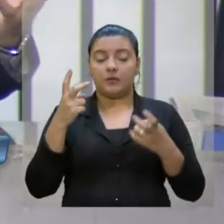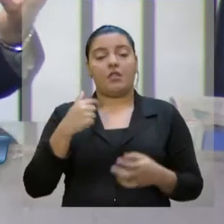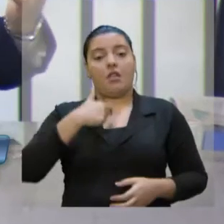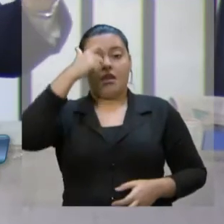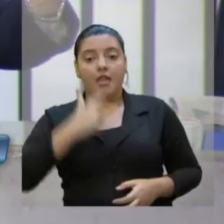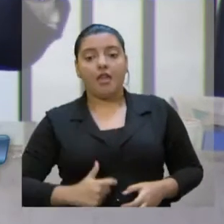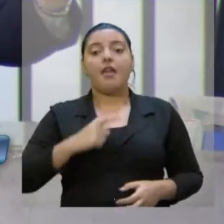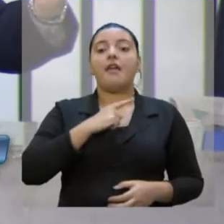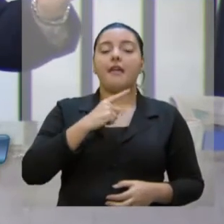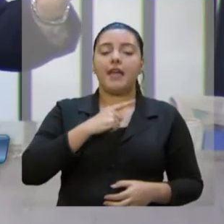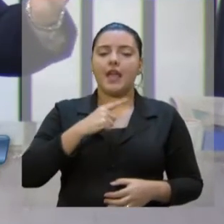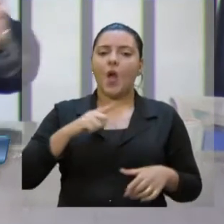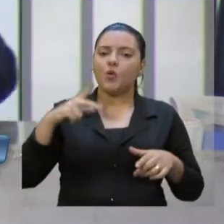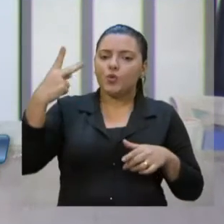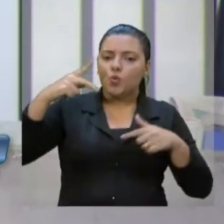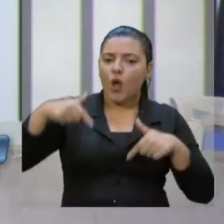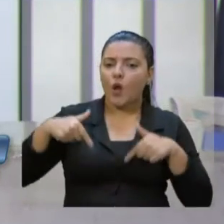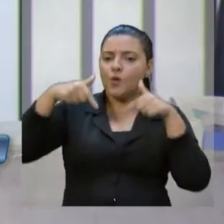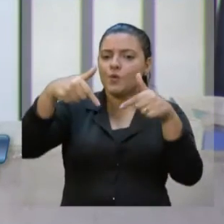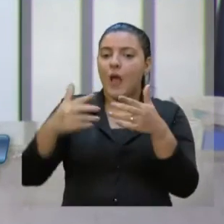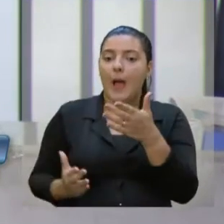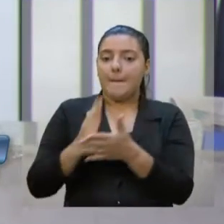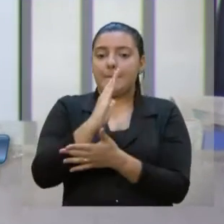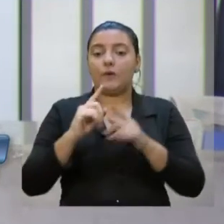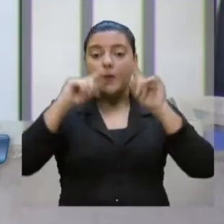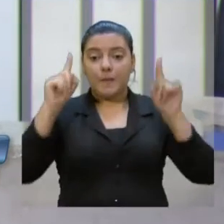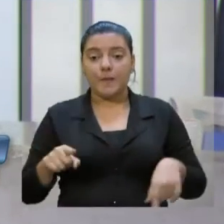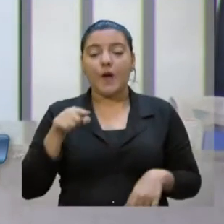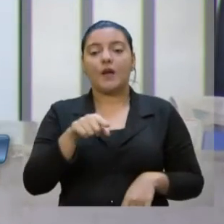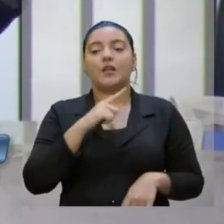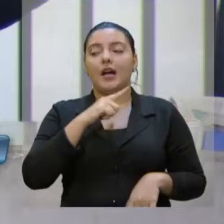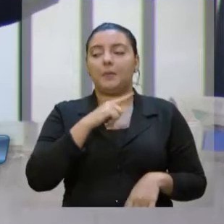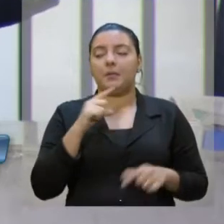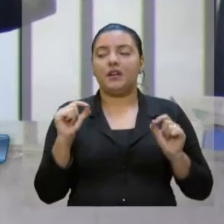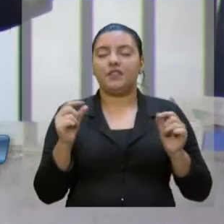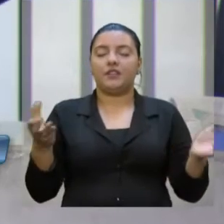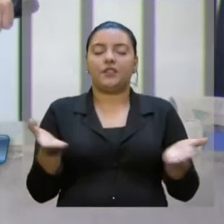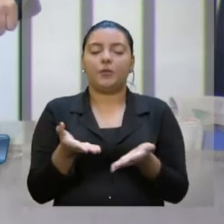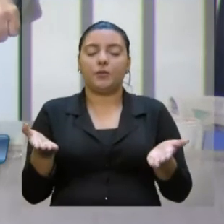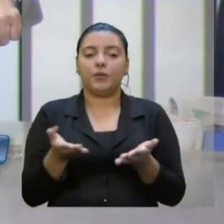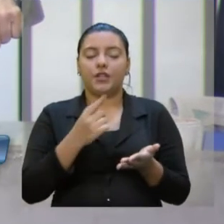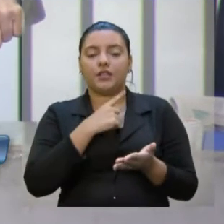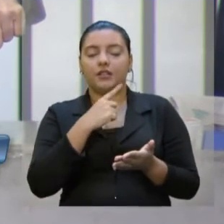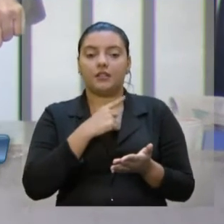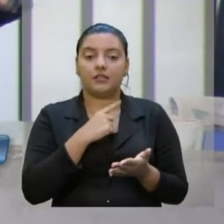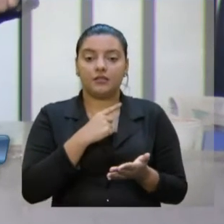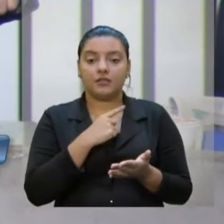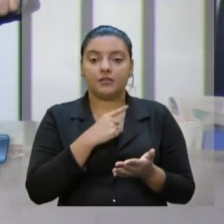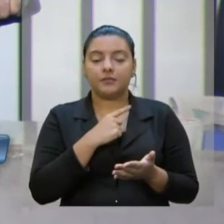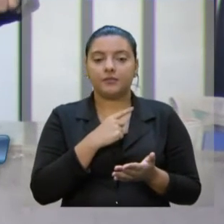Eu, quando vejo a luta de Vossa Excelência, aprovou uma matéria, e hoje é lei, né? Hoje